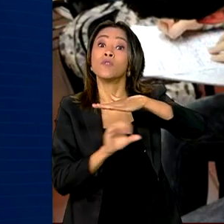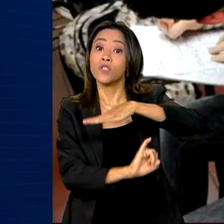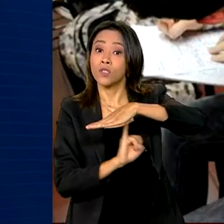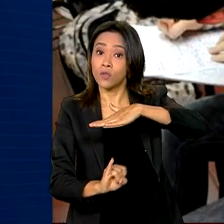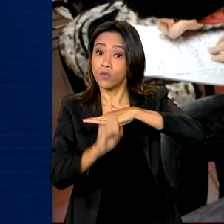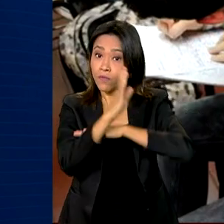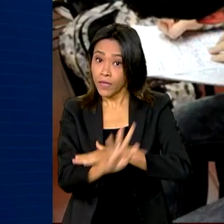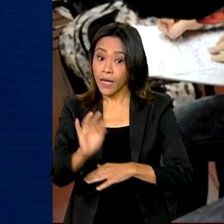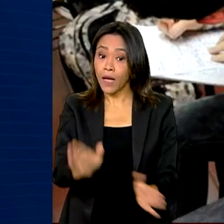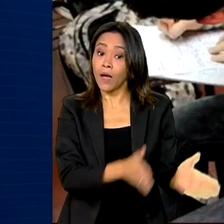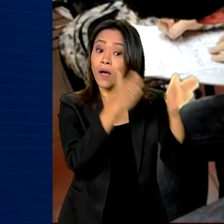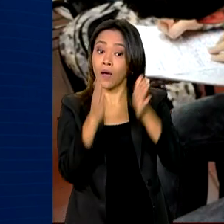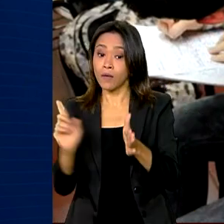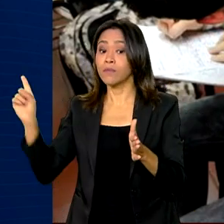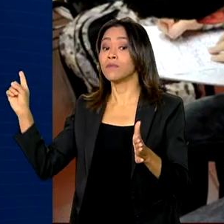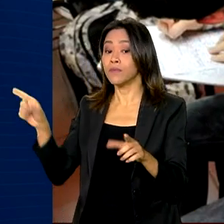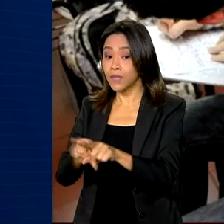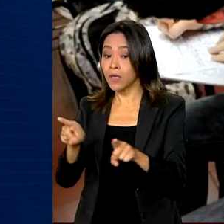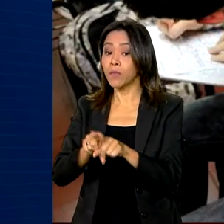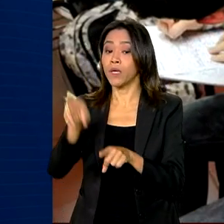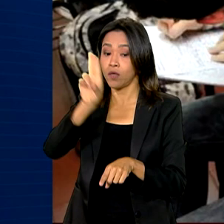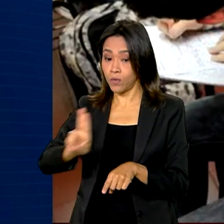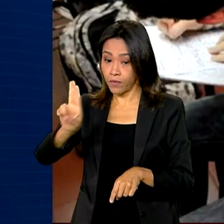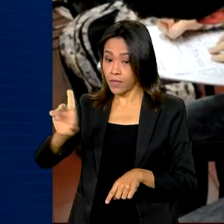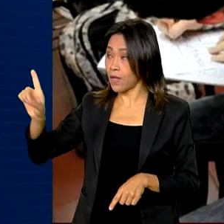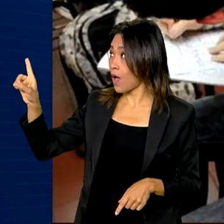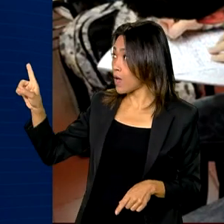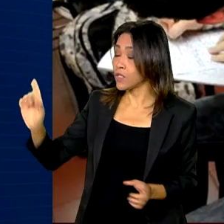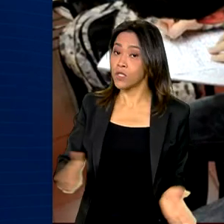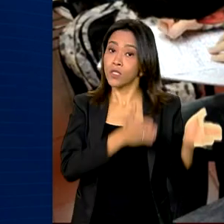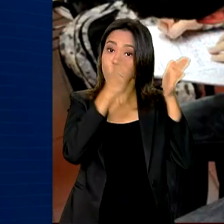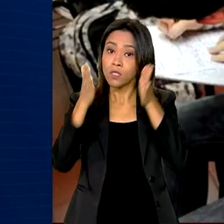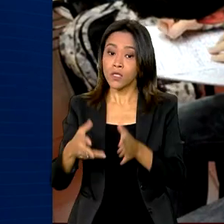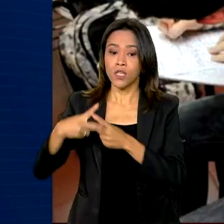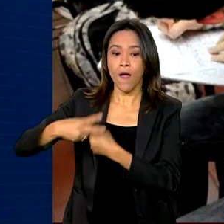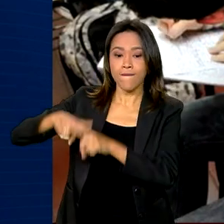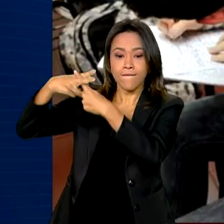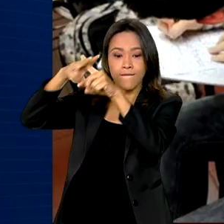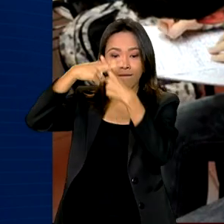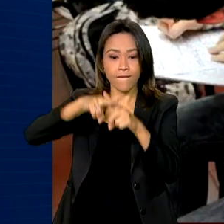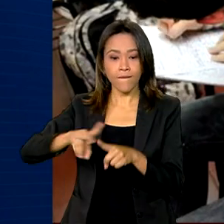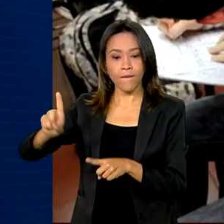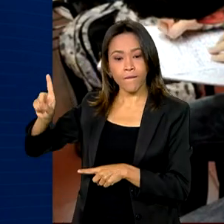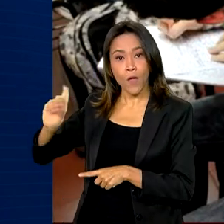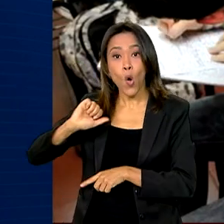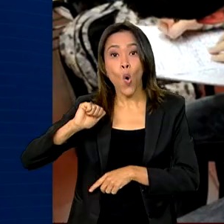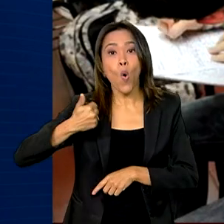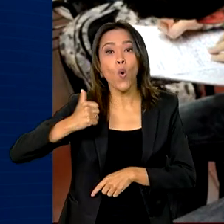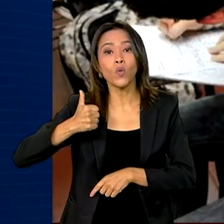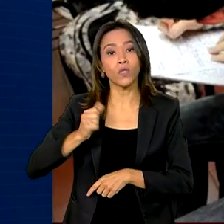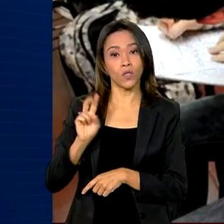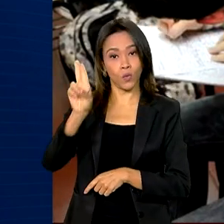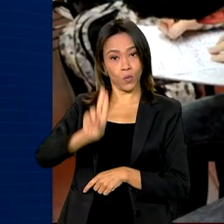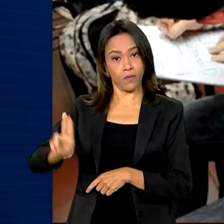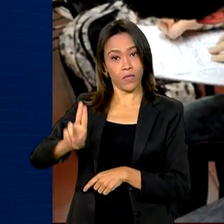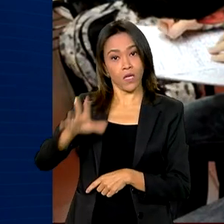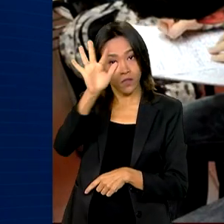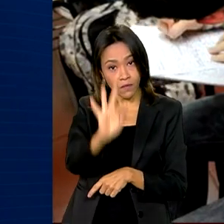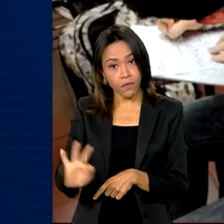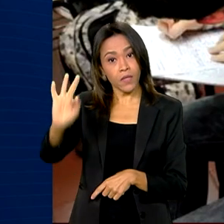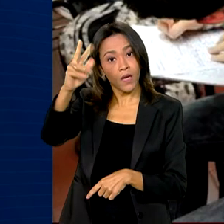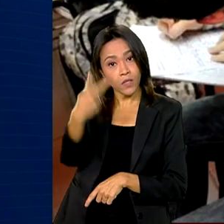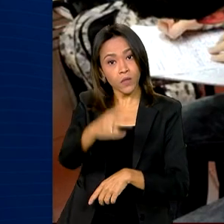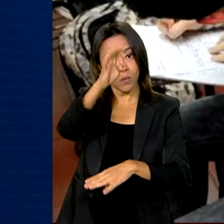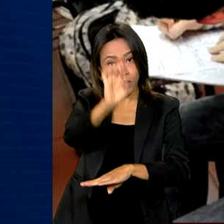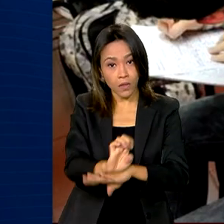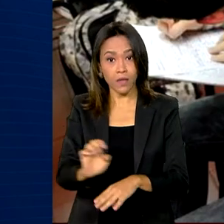da Universidade Federal de Ouro Preto e na reforma e manutenção das 11 universidades federais do